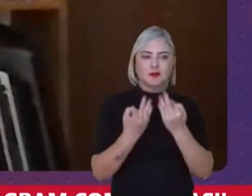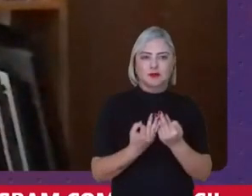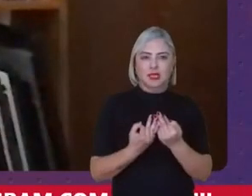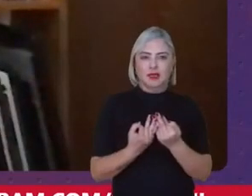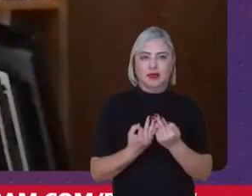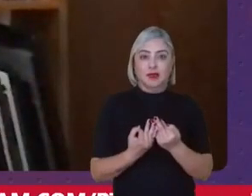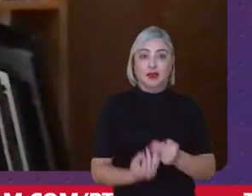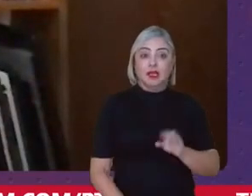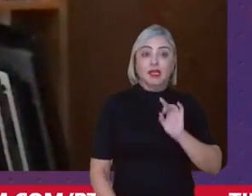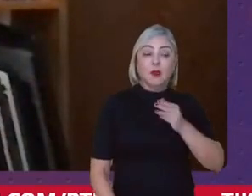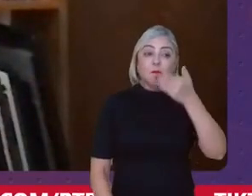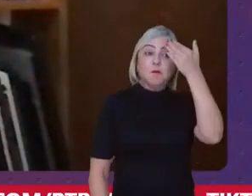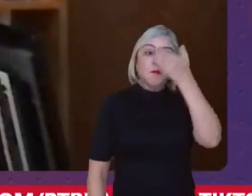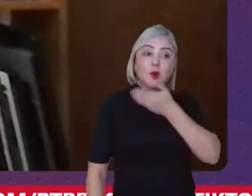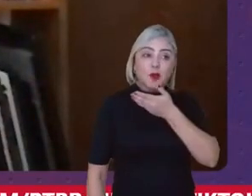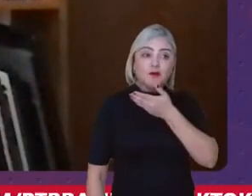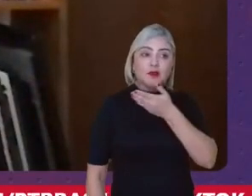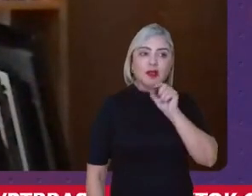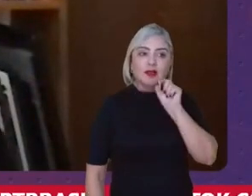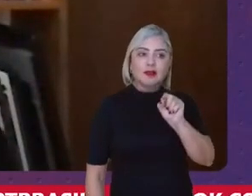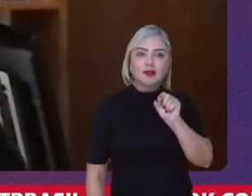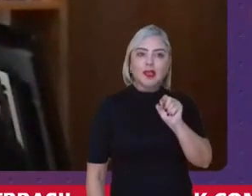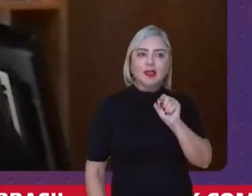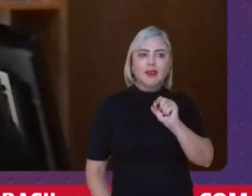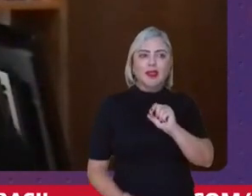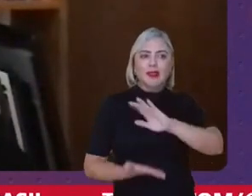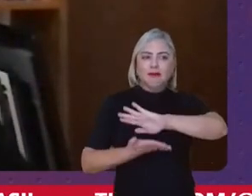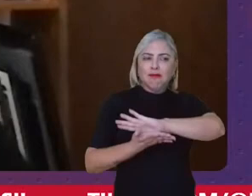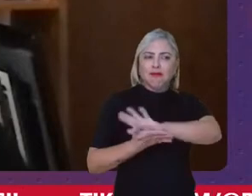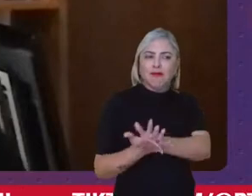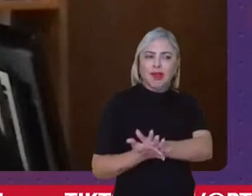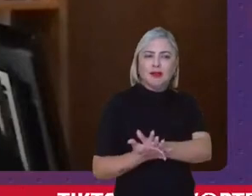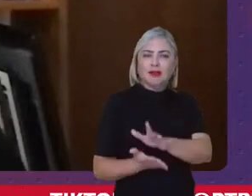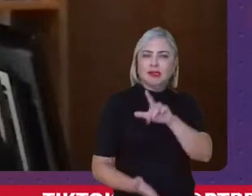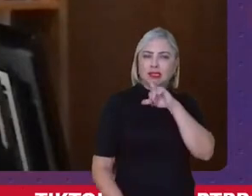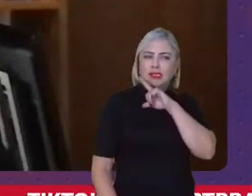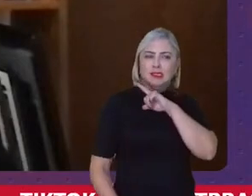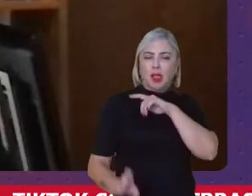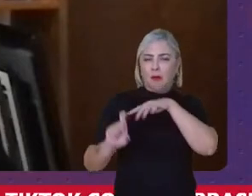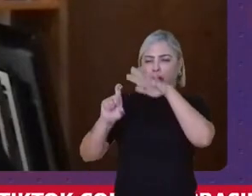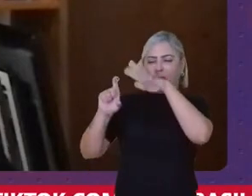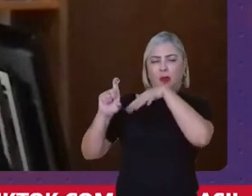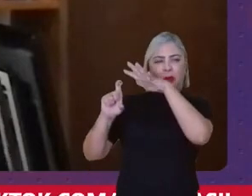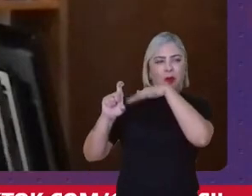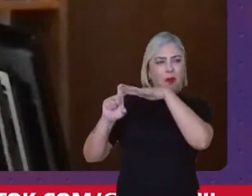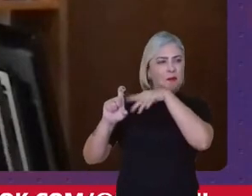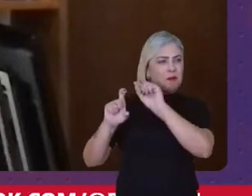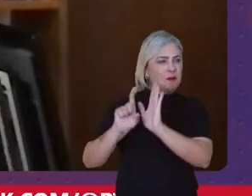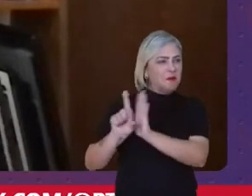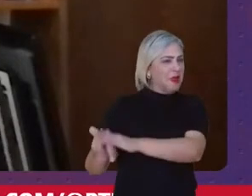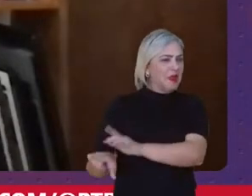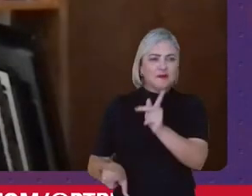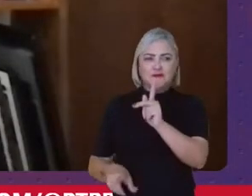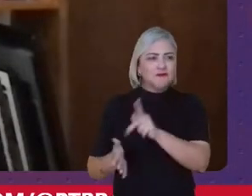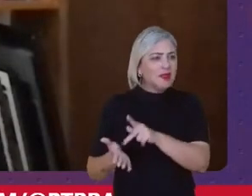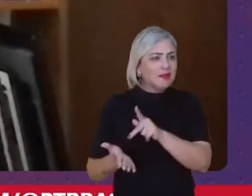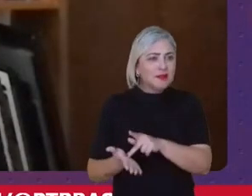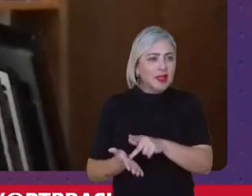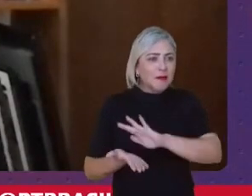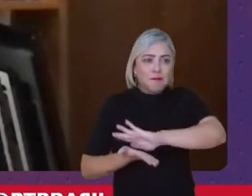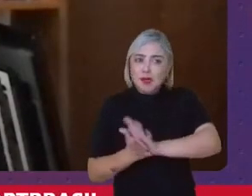só provando que aquele preconceito que existia com relação ao Bolsa Família não era verdadeiro,